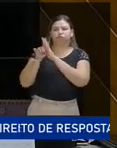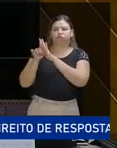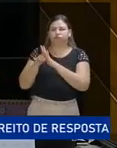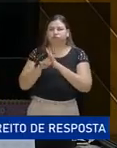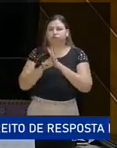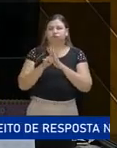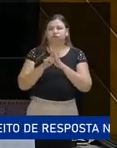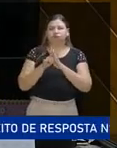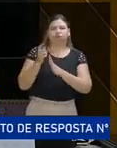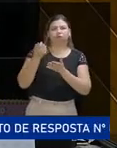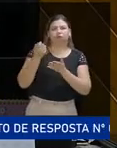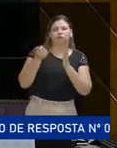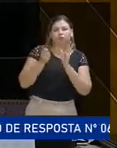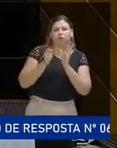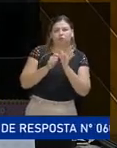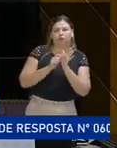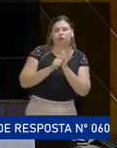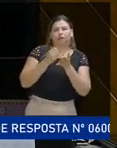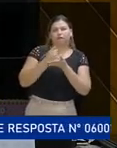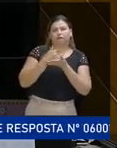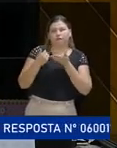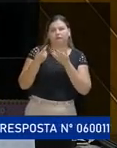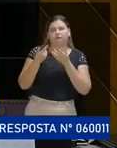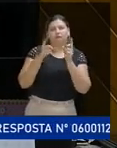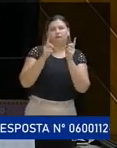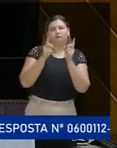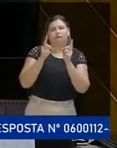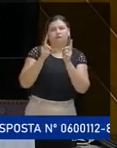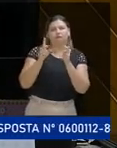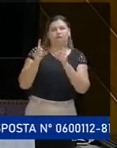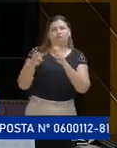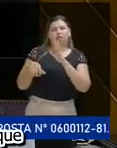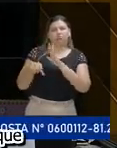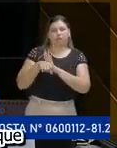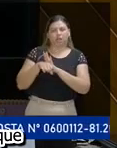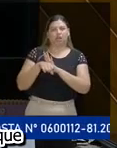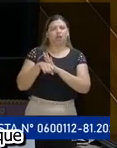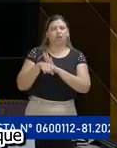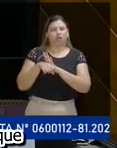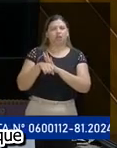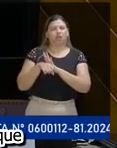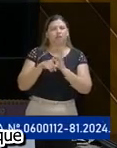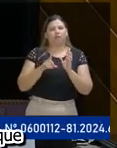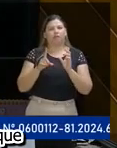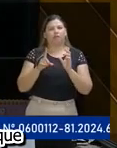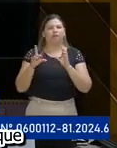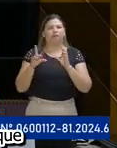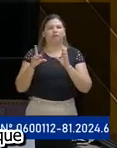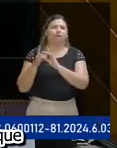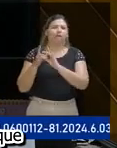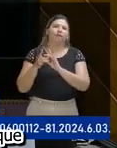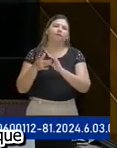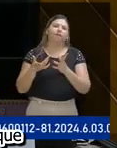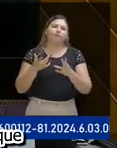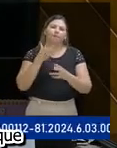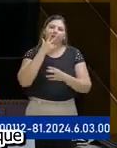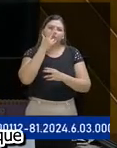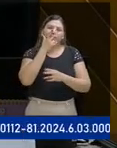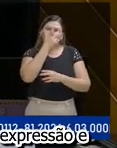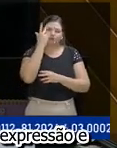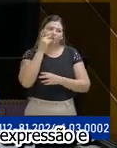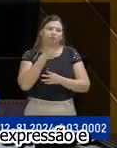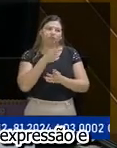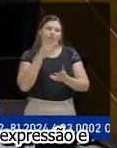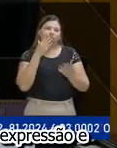Na barra de rolagem inferior, segunda pauta de julgamento. O Recurso eleitoral no direito de contesta a resposta, decisão número do do juiz processo eleitoral de primeira instância, que entendeu